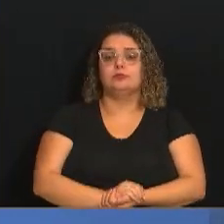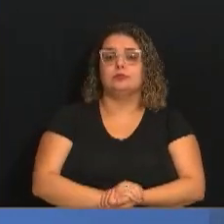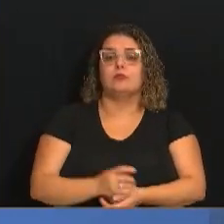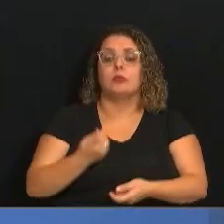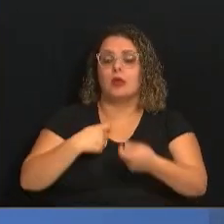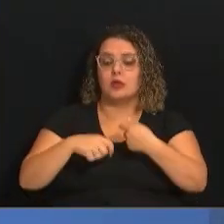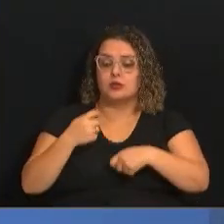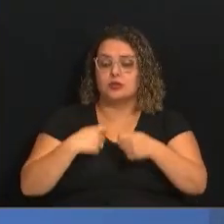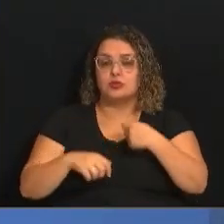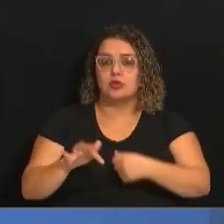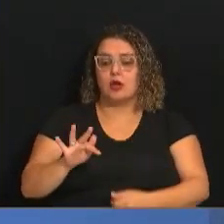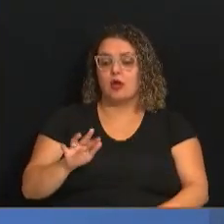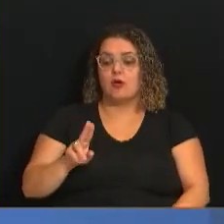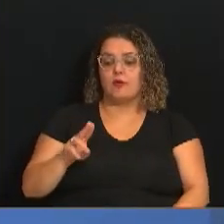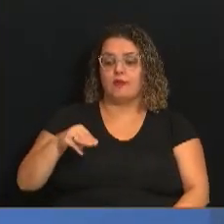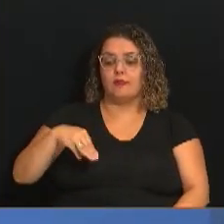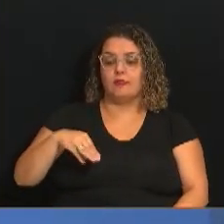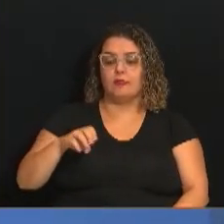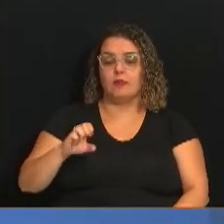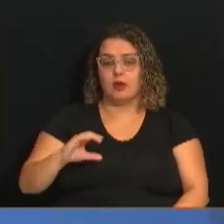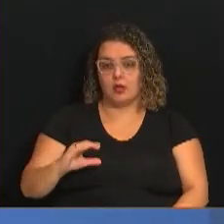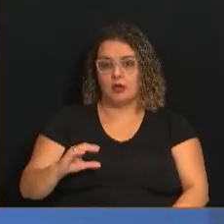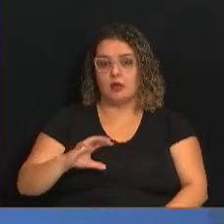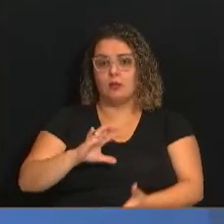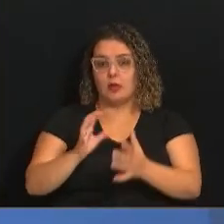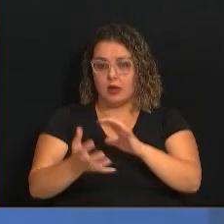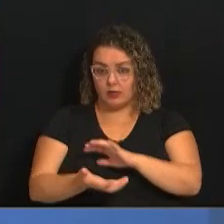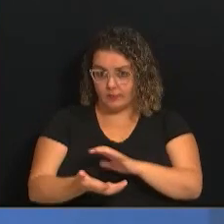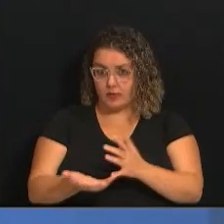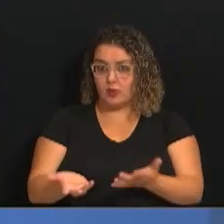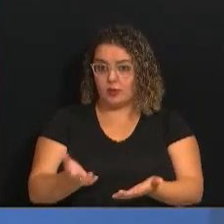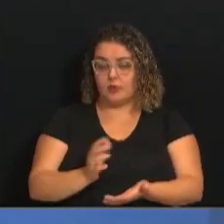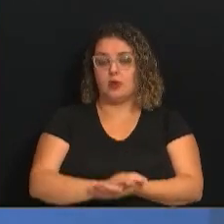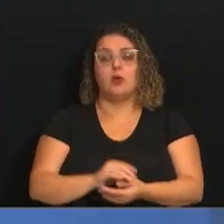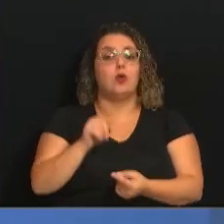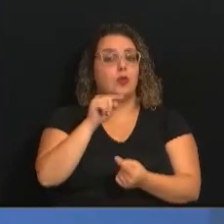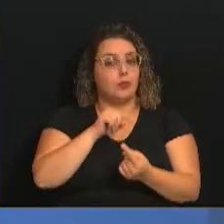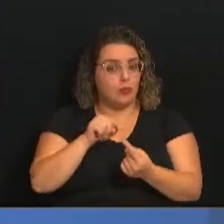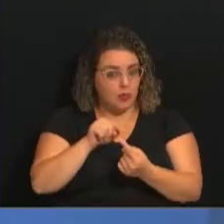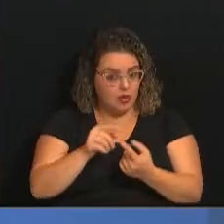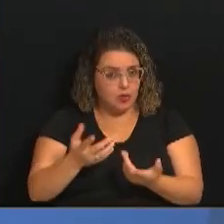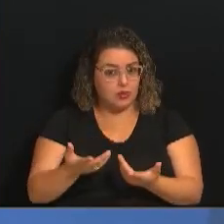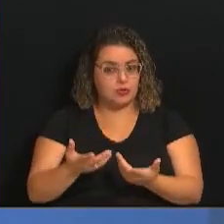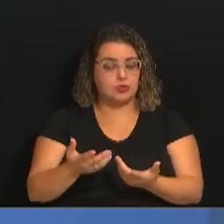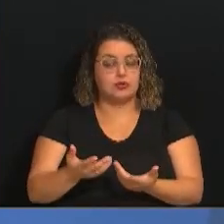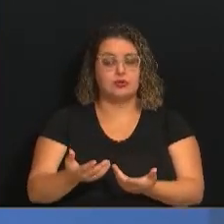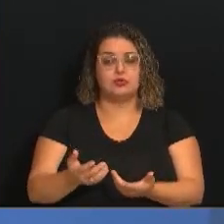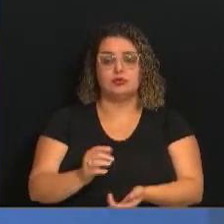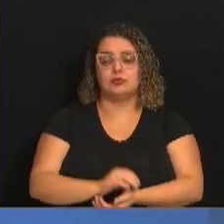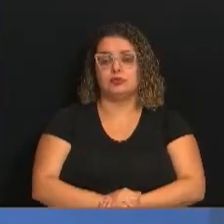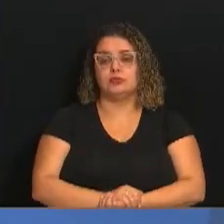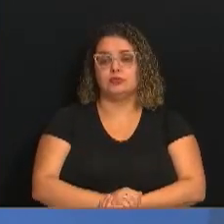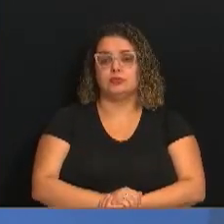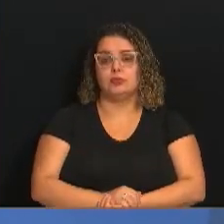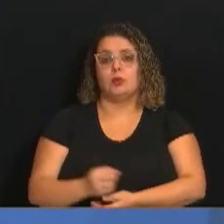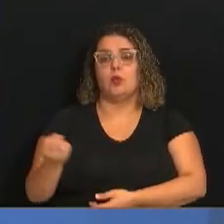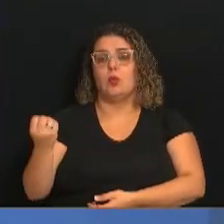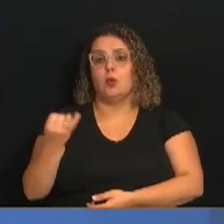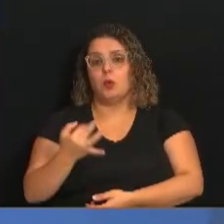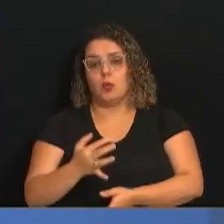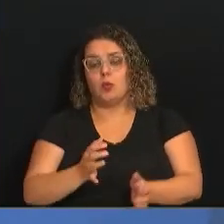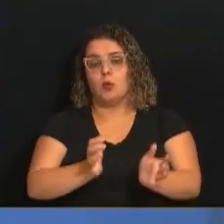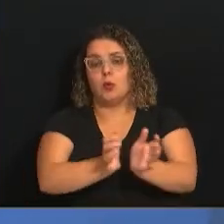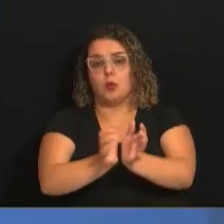na FUMEC, a Fundação para a Educação Comunitária. O objetivo é atualizar o quantitativo de cargos